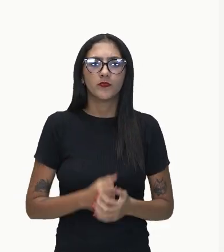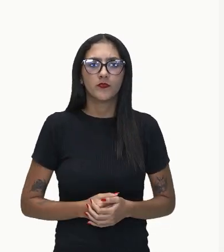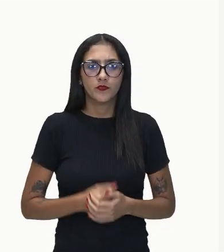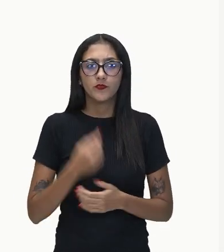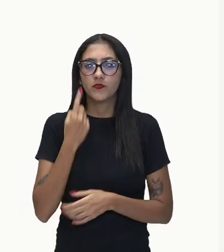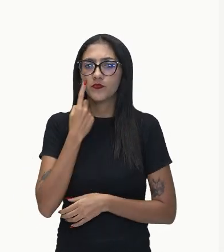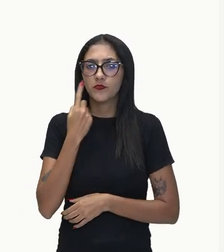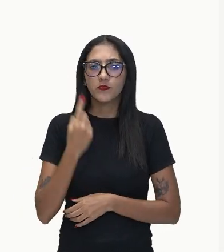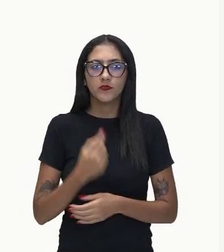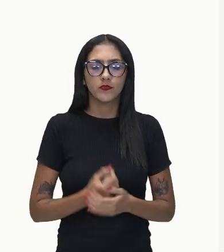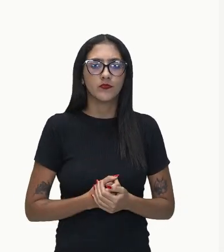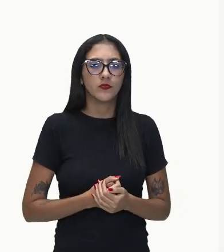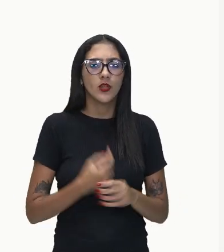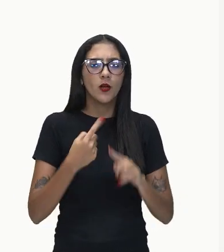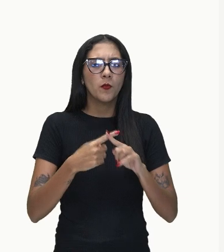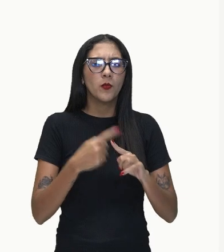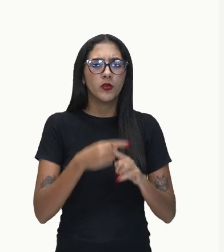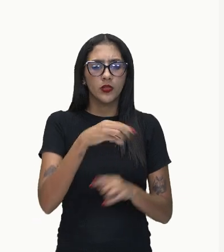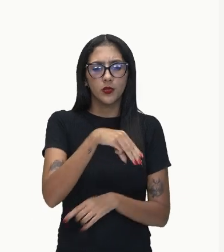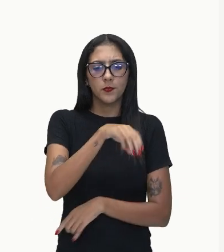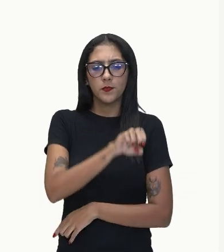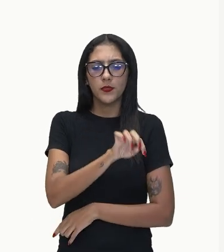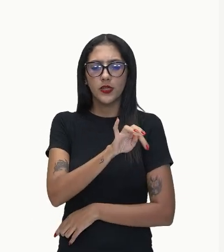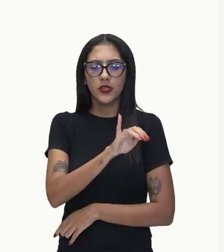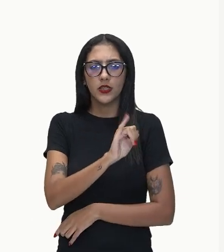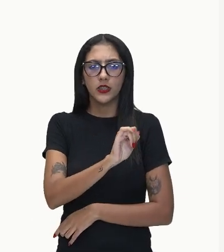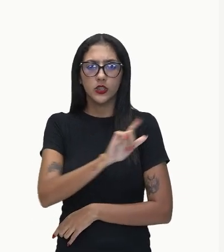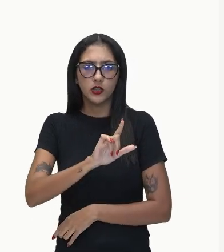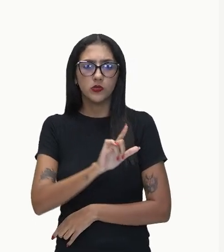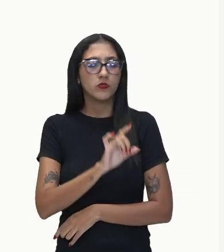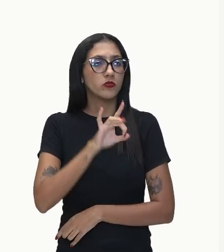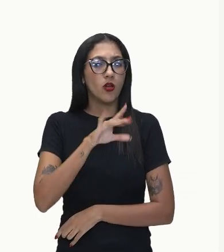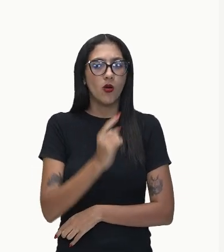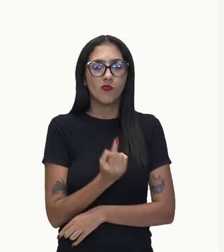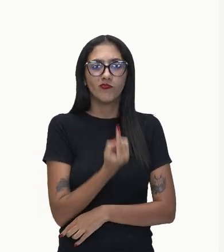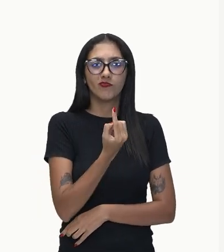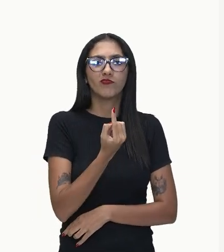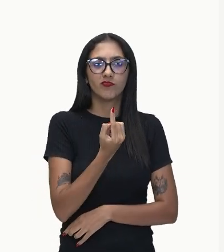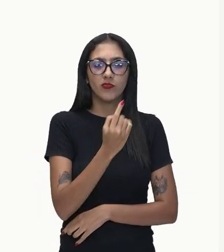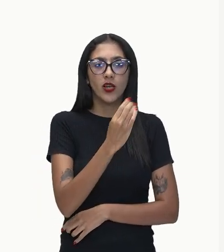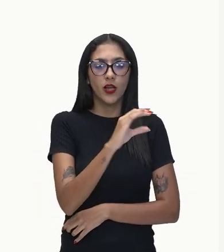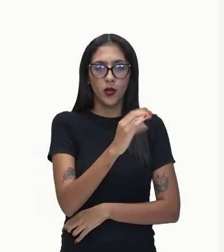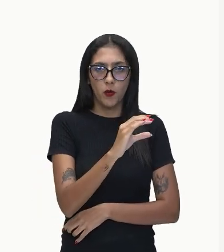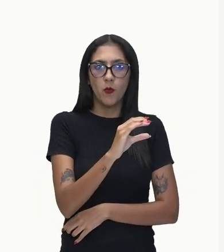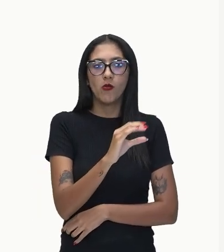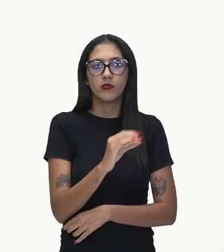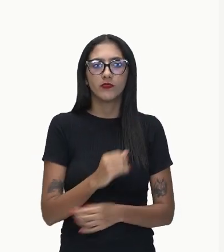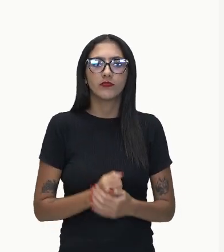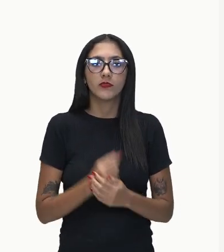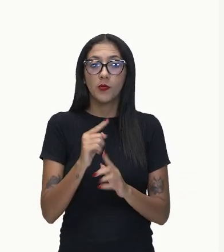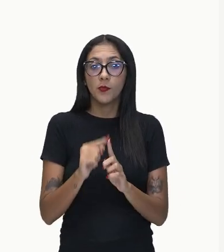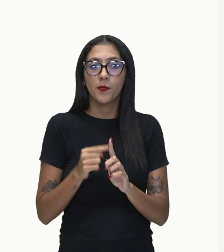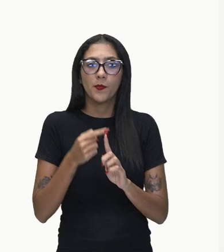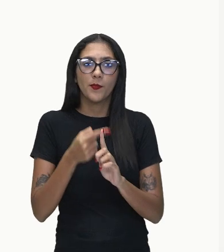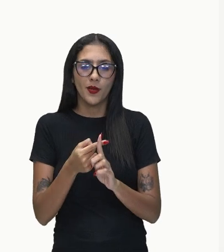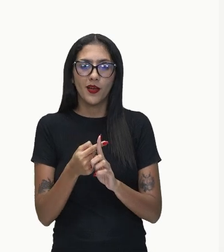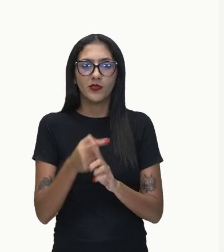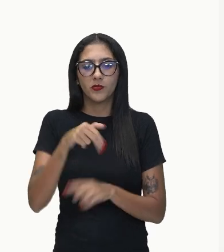radical metil, porque só tem um carbono. E esse daqui é a amina. Então, o nome do